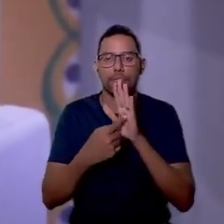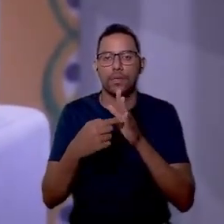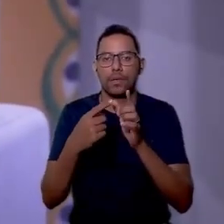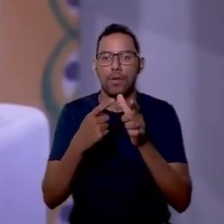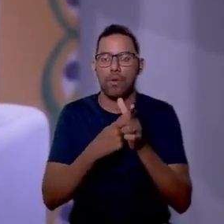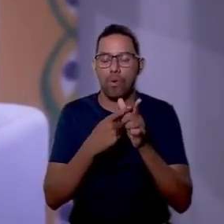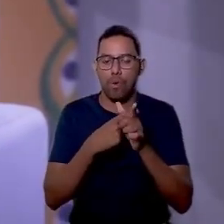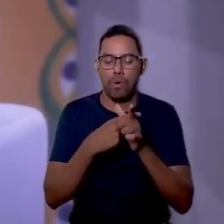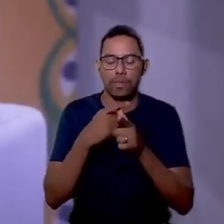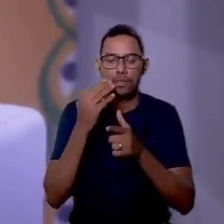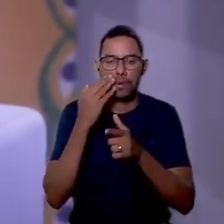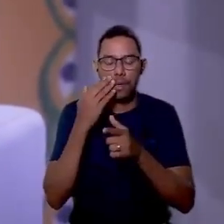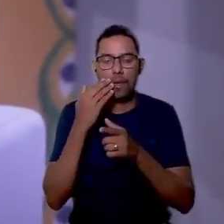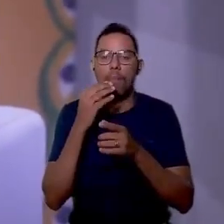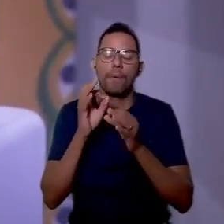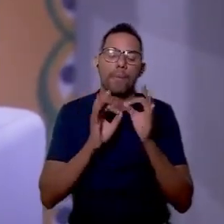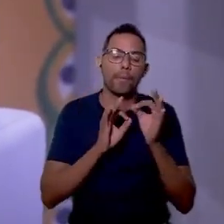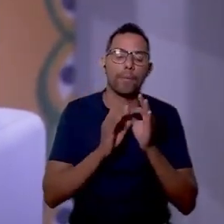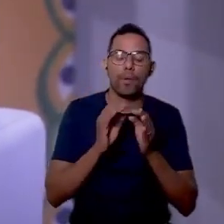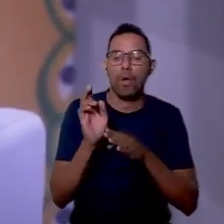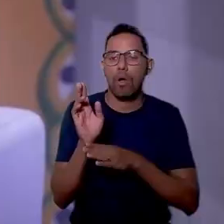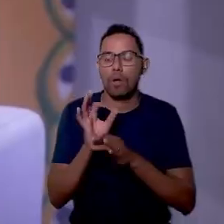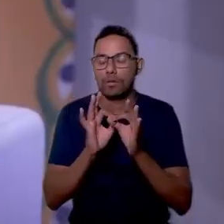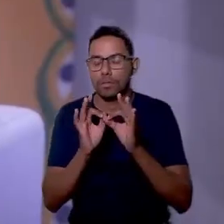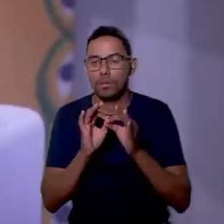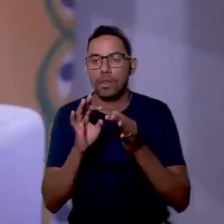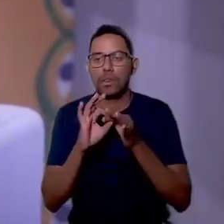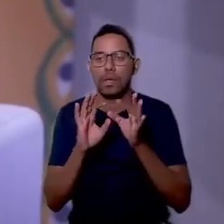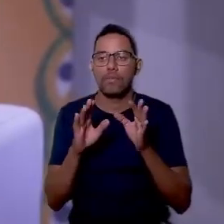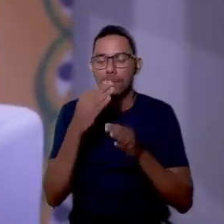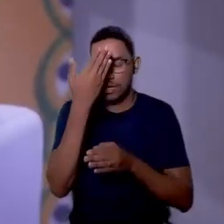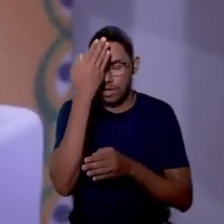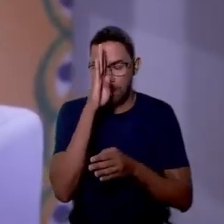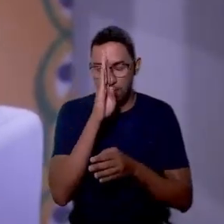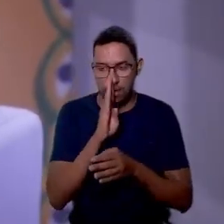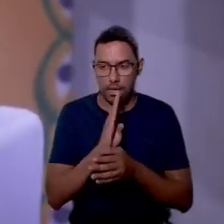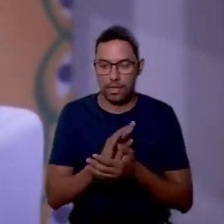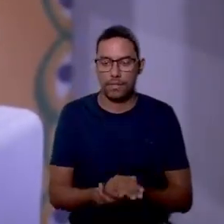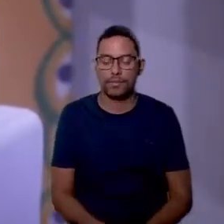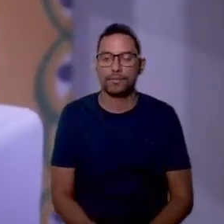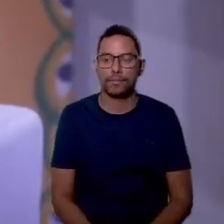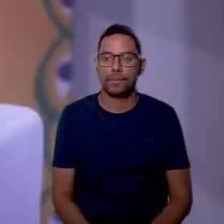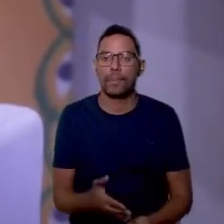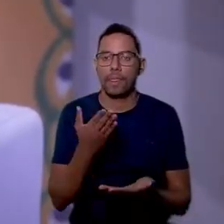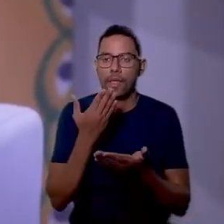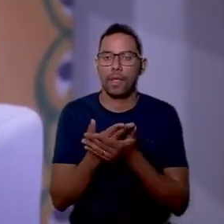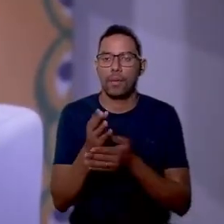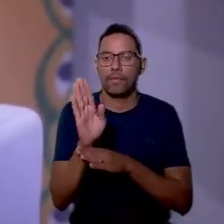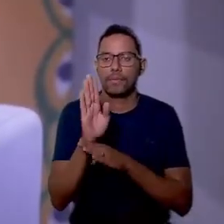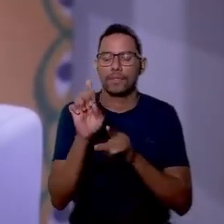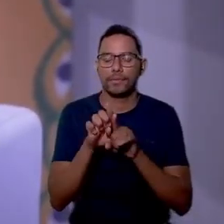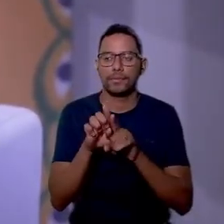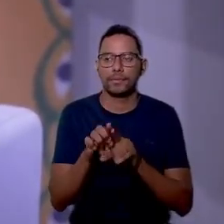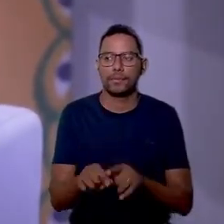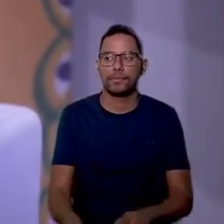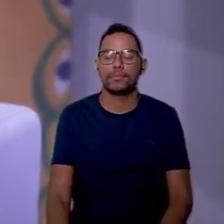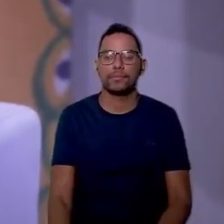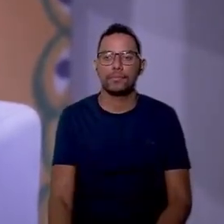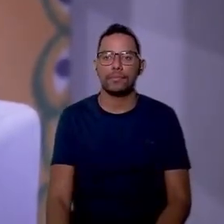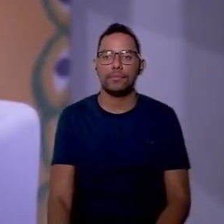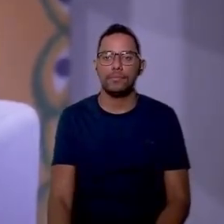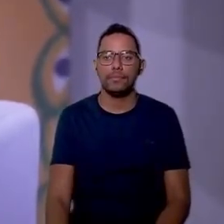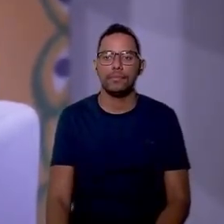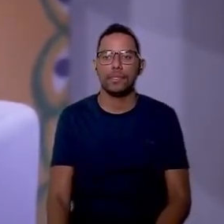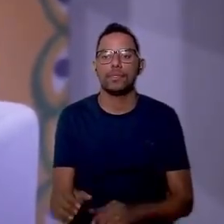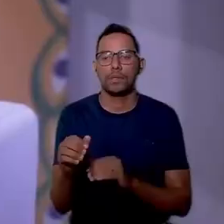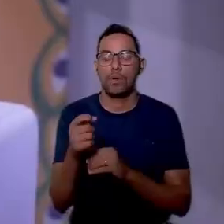por toda a elaboração passo a passo, pela gestão, e ele vai estar disponível gratuitamente, com aulas, videoaulas também. Nós já